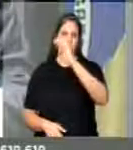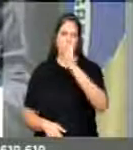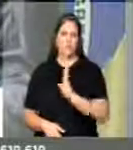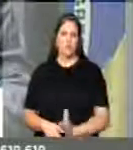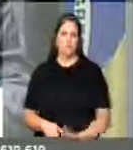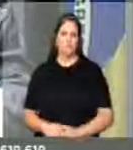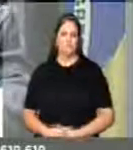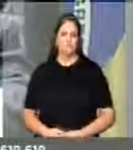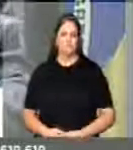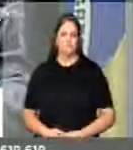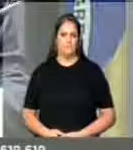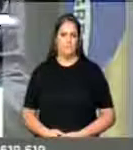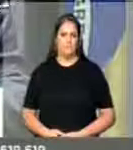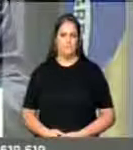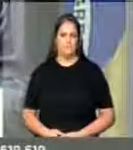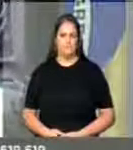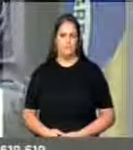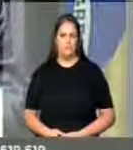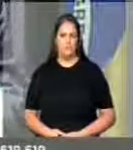custo